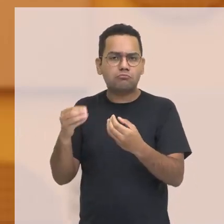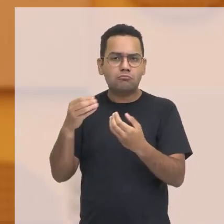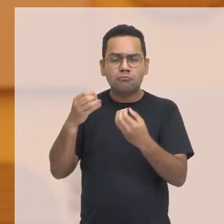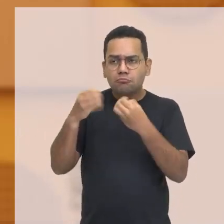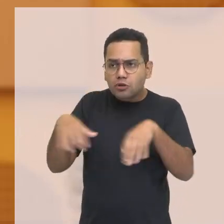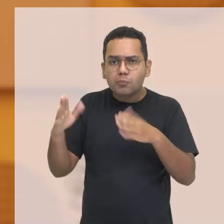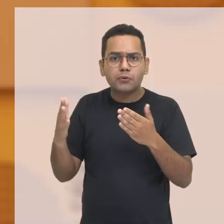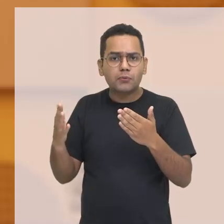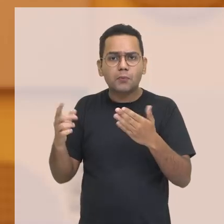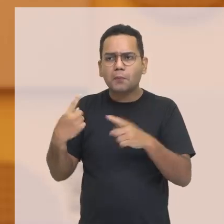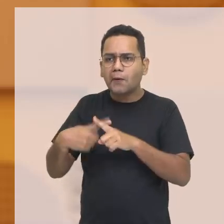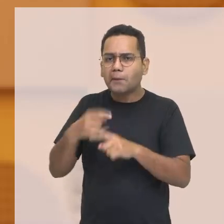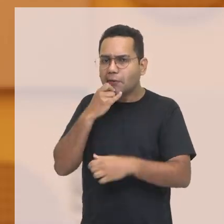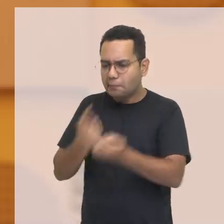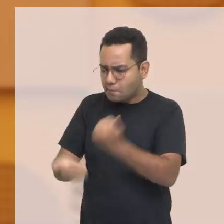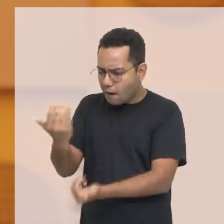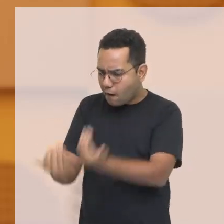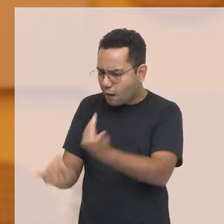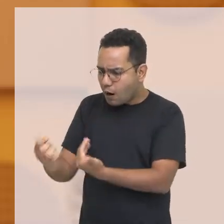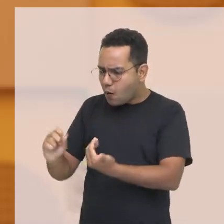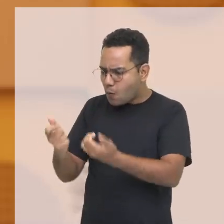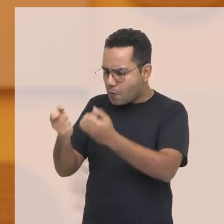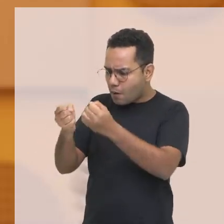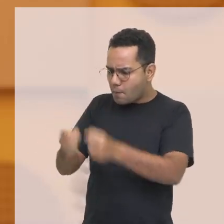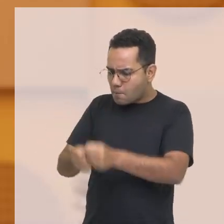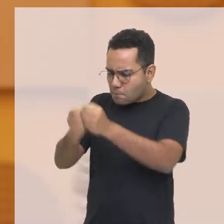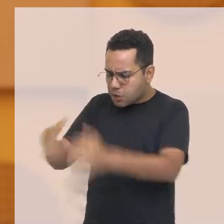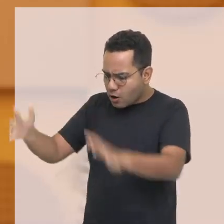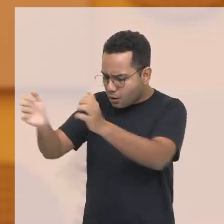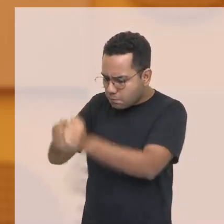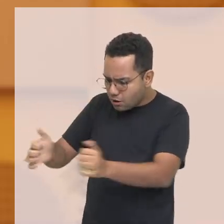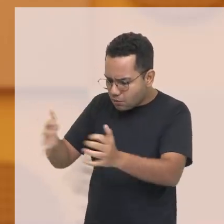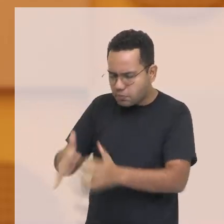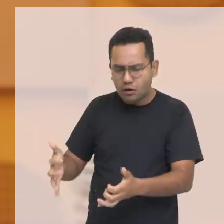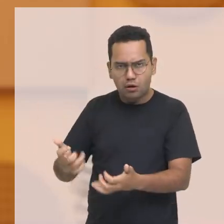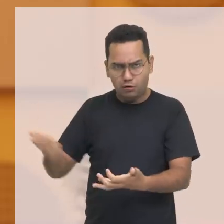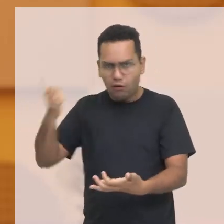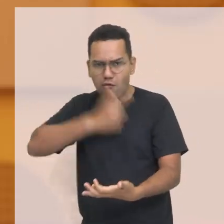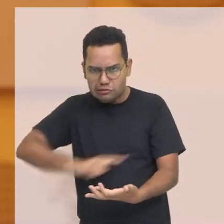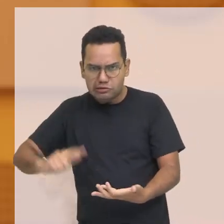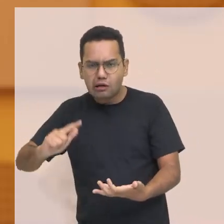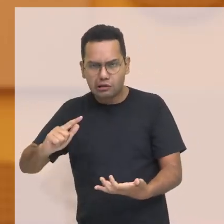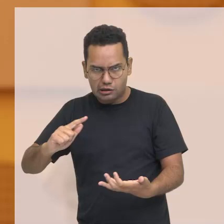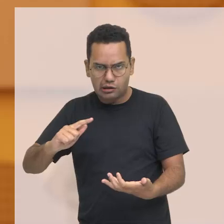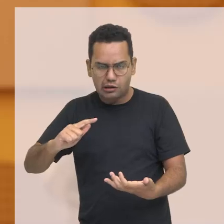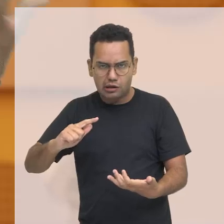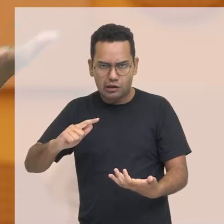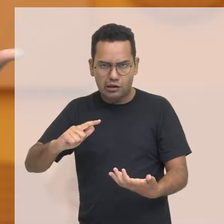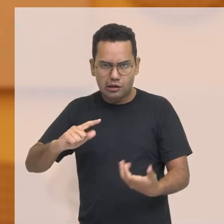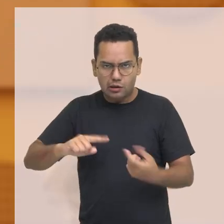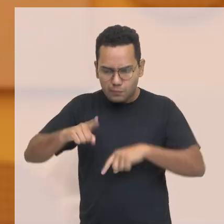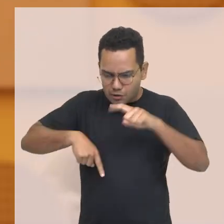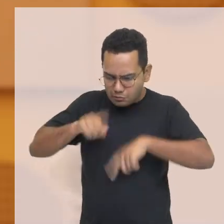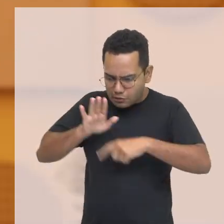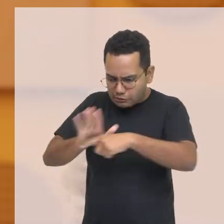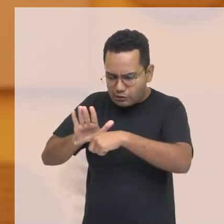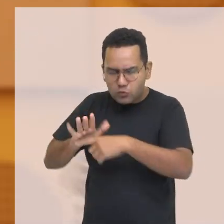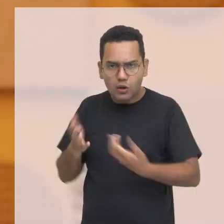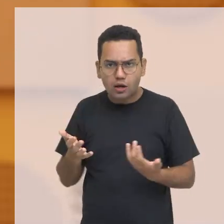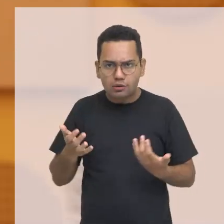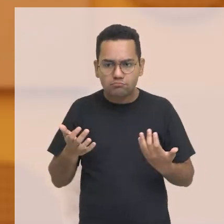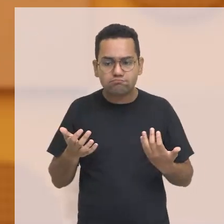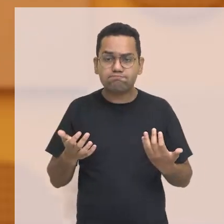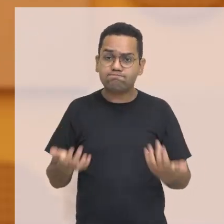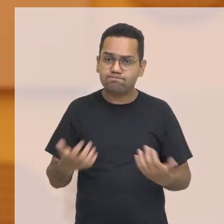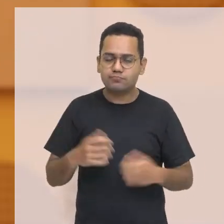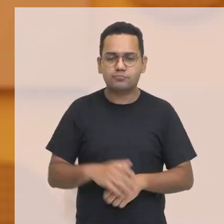tendo bombardeios. Esse território não vai conseguir produzir o alimento necessário para abastecer a localidade.